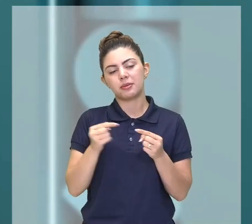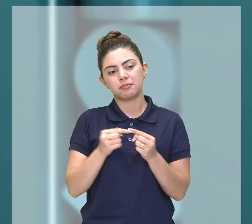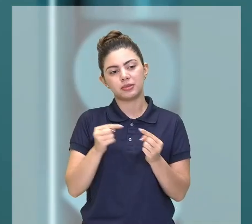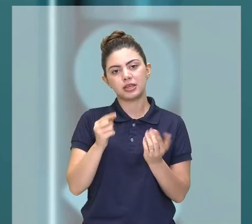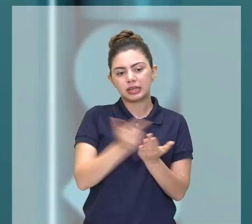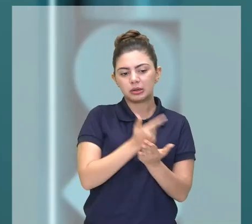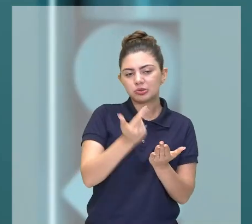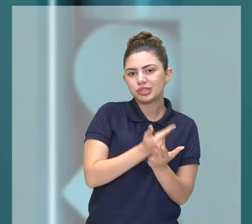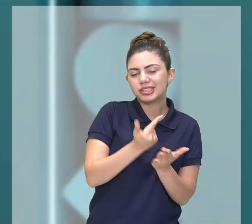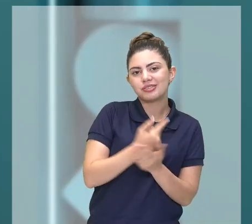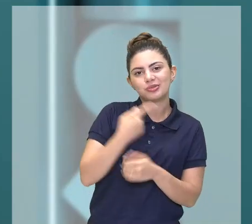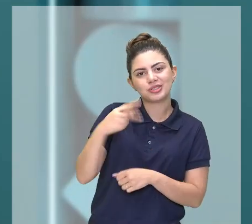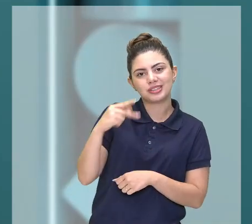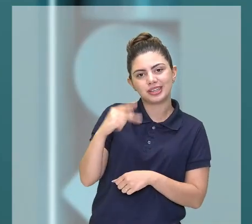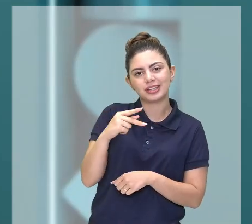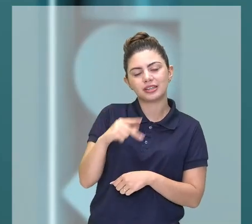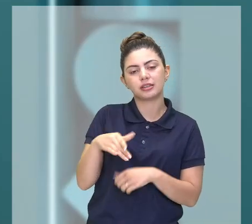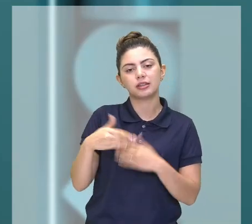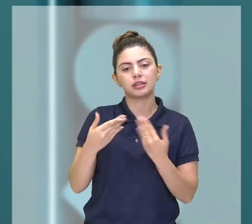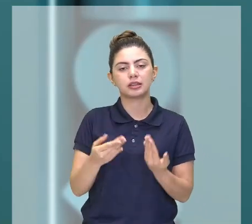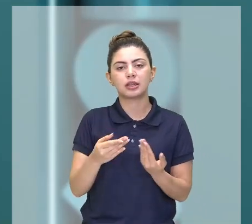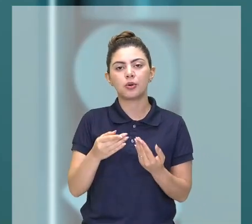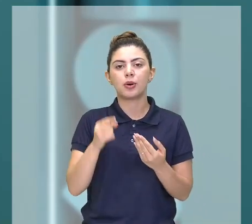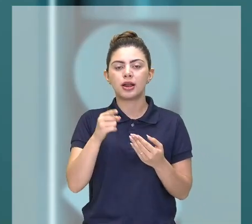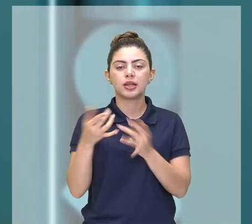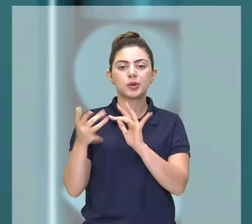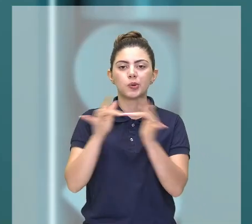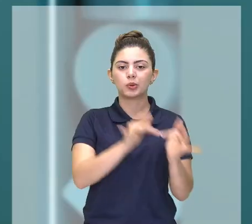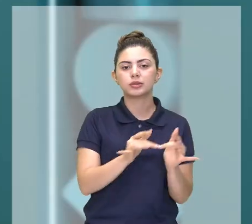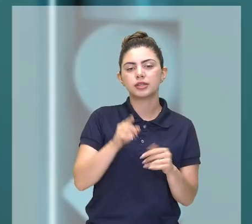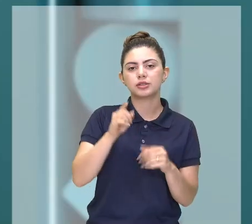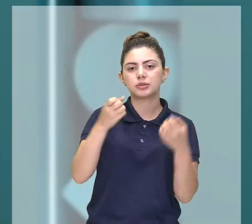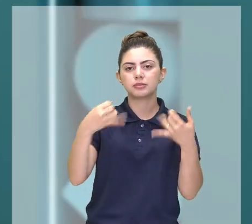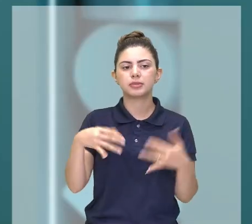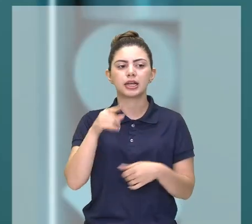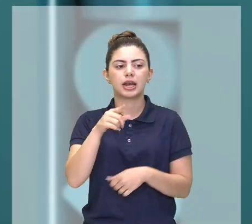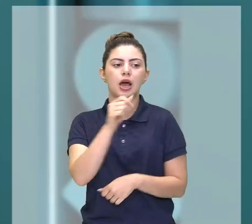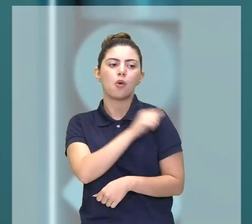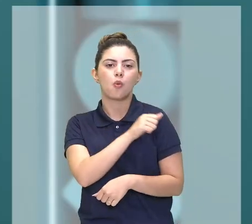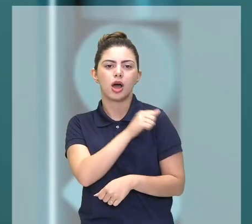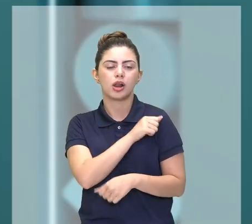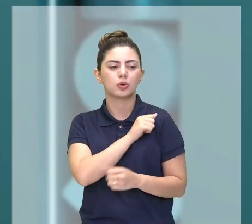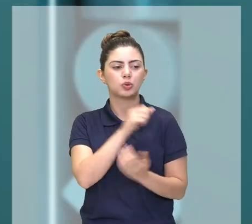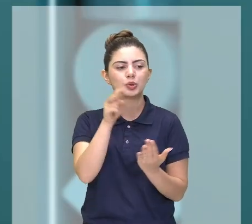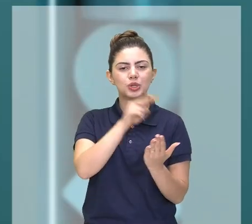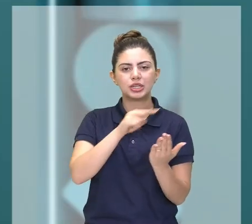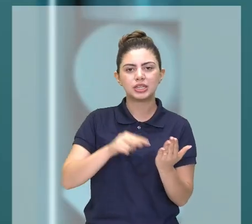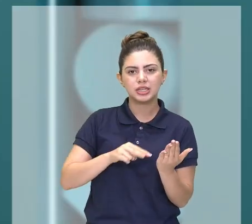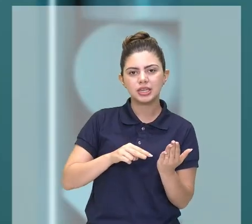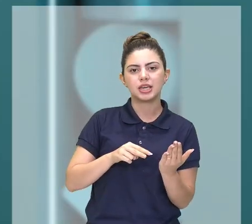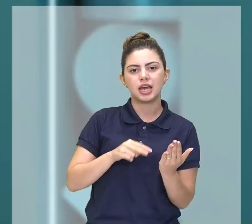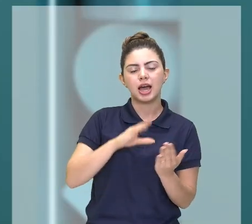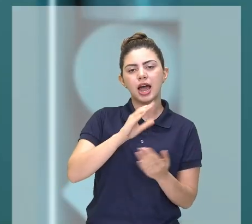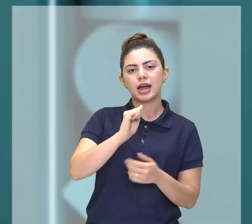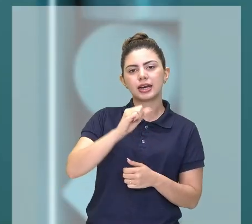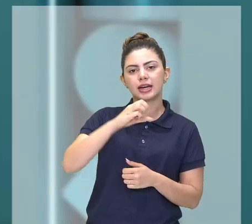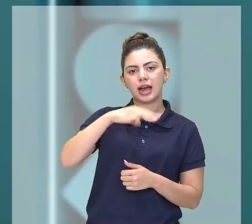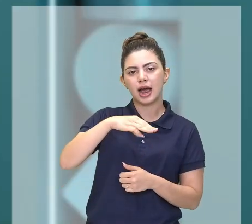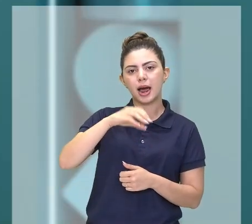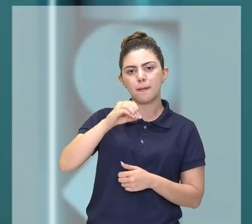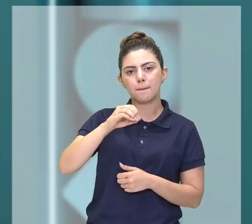nesse contexto, quando se fala o aluno lia Camões, é porque ele está dizendo que ele, no